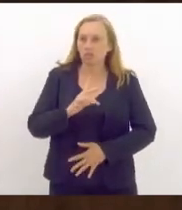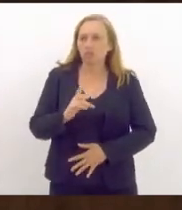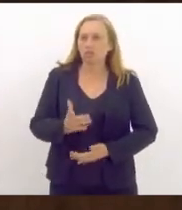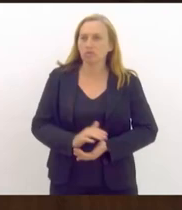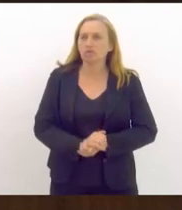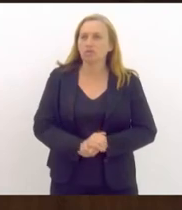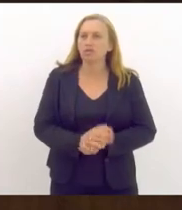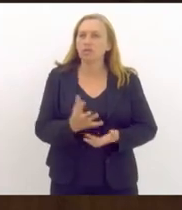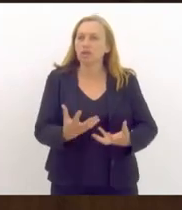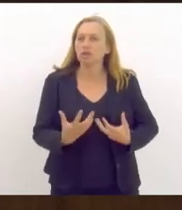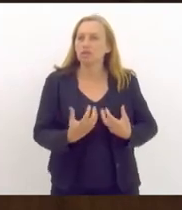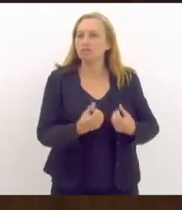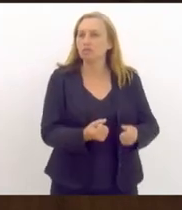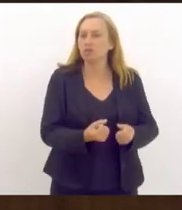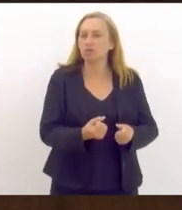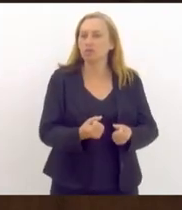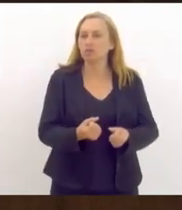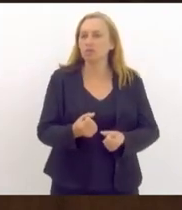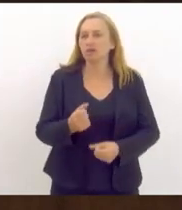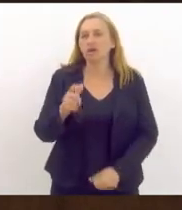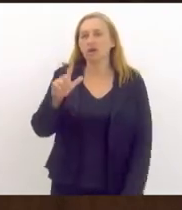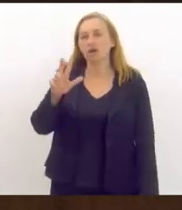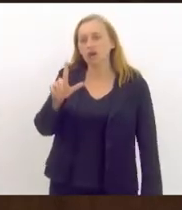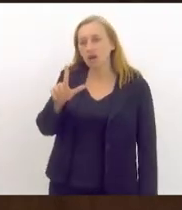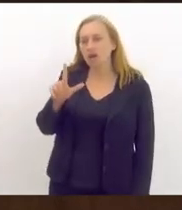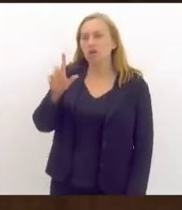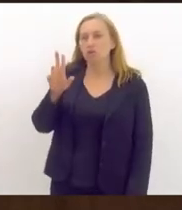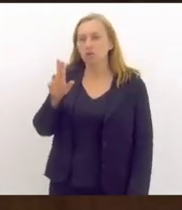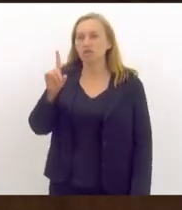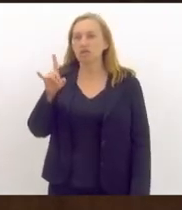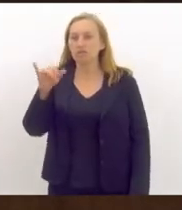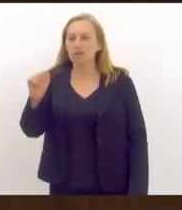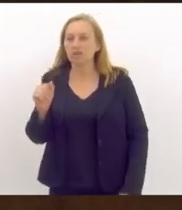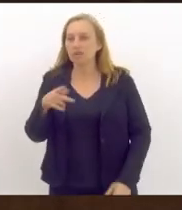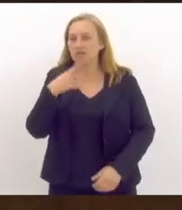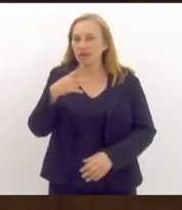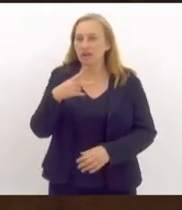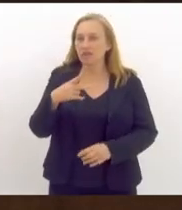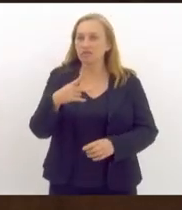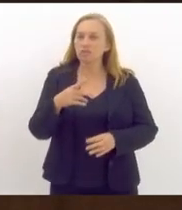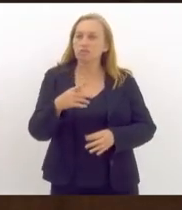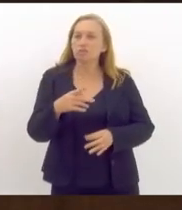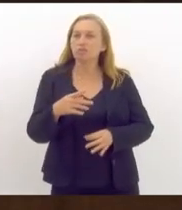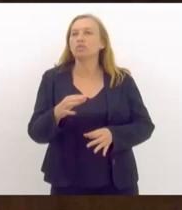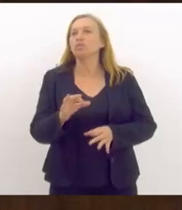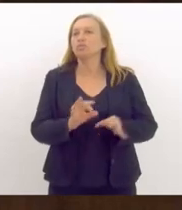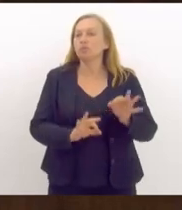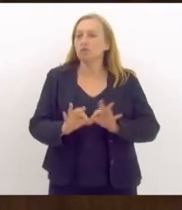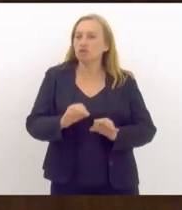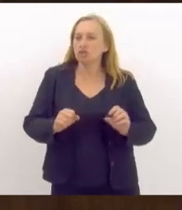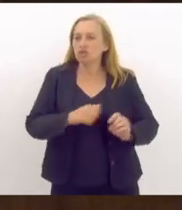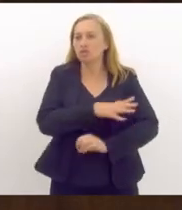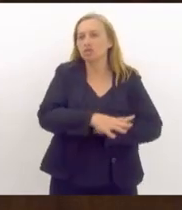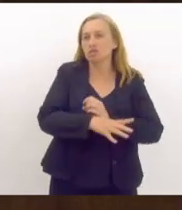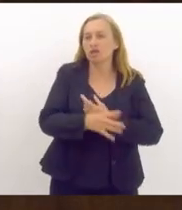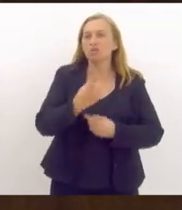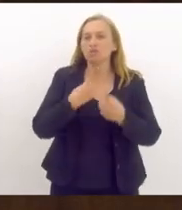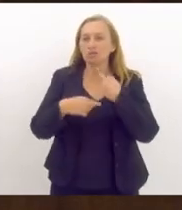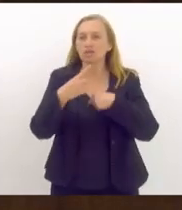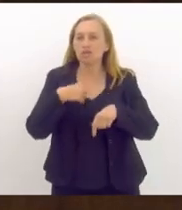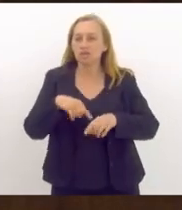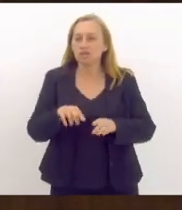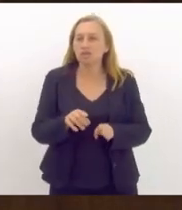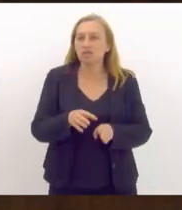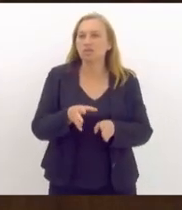recebeu a Ludmila no palácio da Guanabara para falar sobre projetos sociais está aqui na imprensa com o desejo de auxiliar